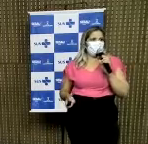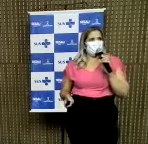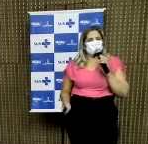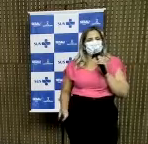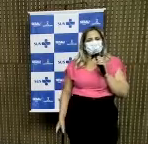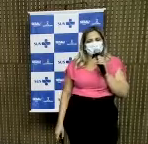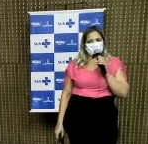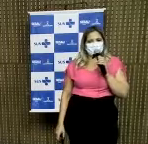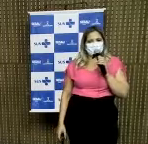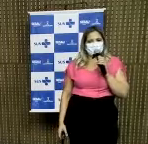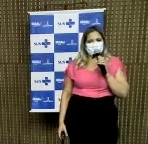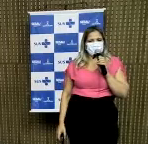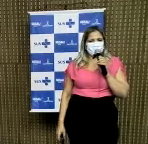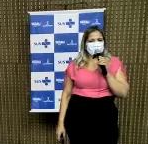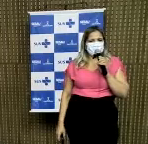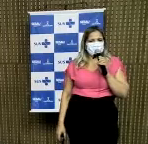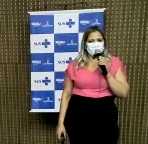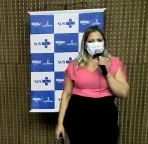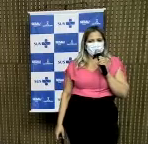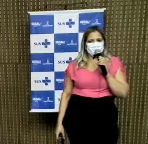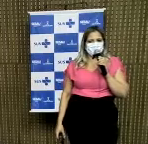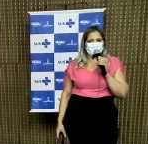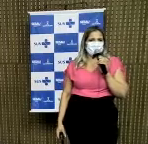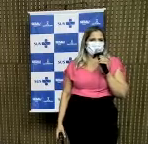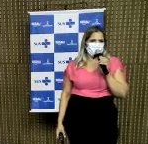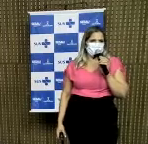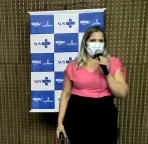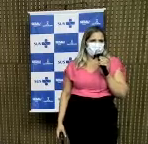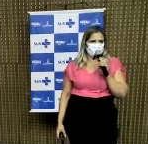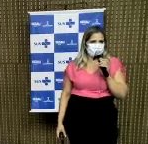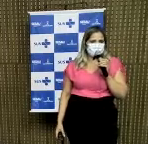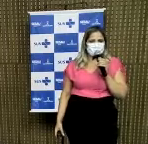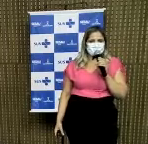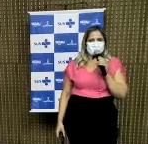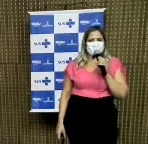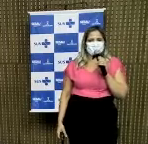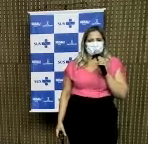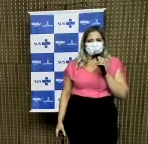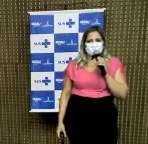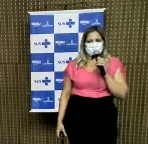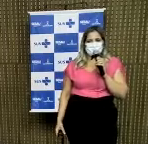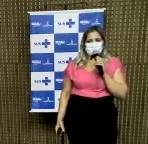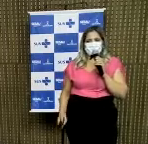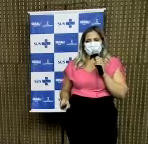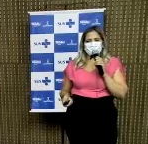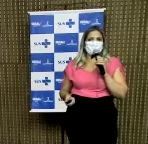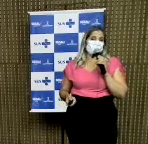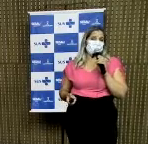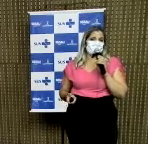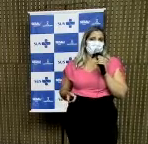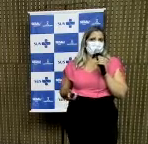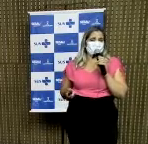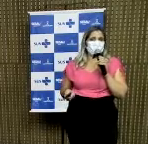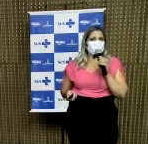do gestor, ainda tem os ACS que são coordenadores, e eu tenho uma reguladora que é a médica, né, que é da unidade. Então, assim, a gente tem uma